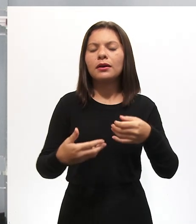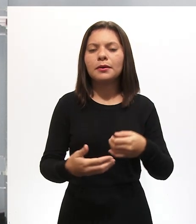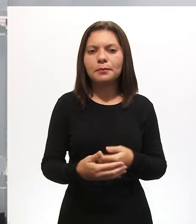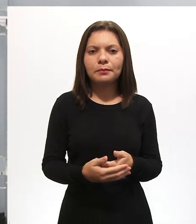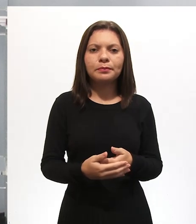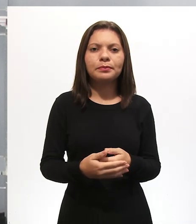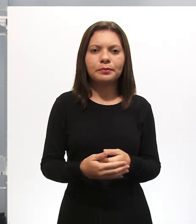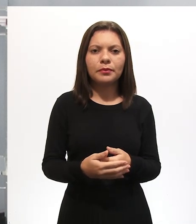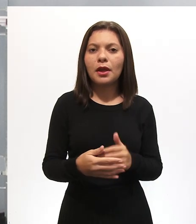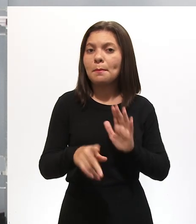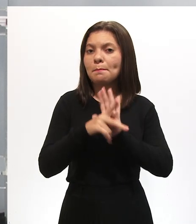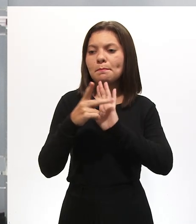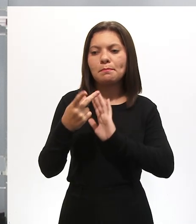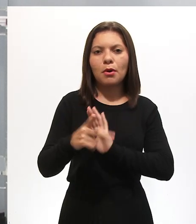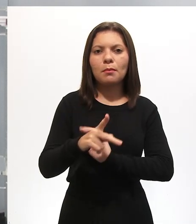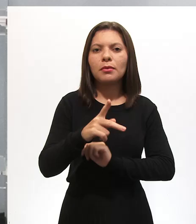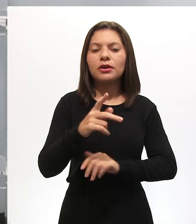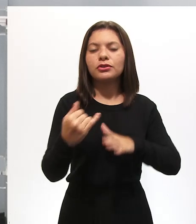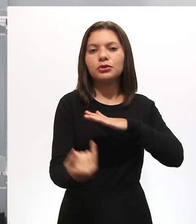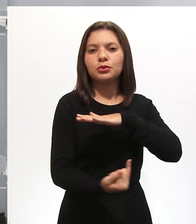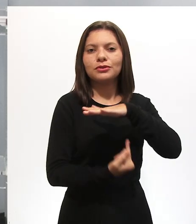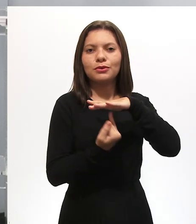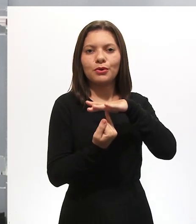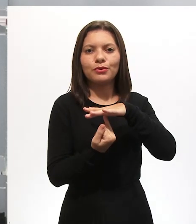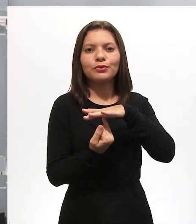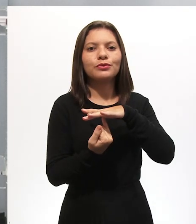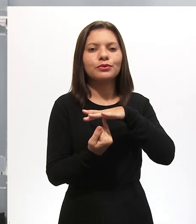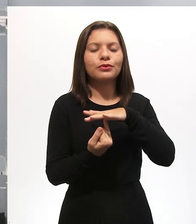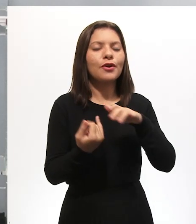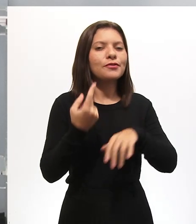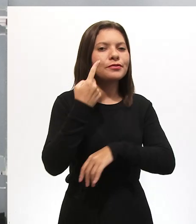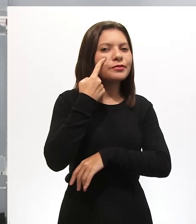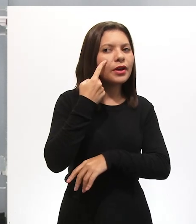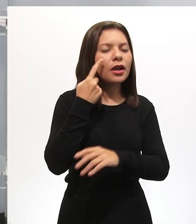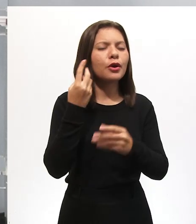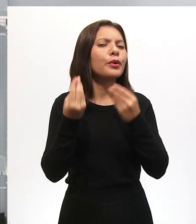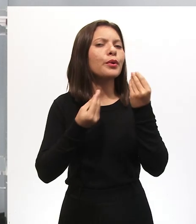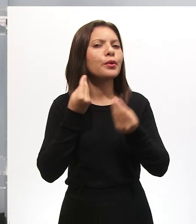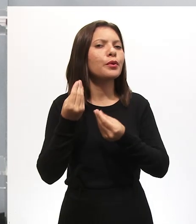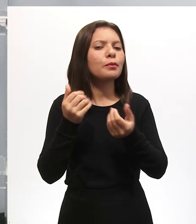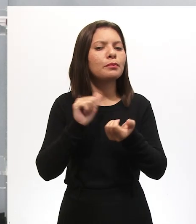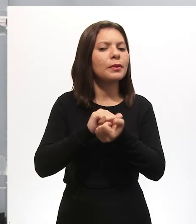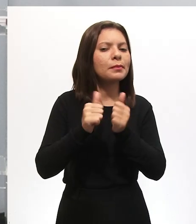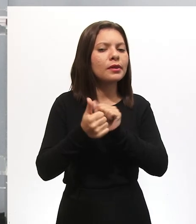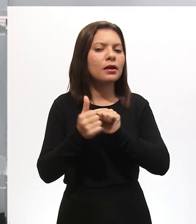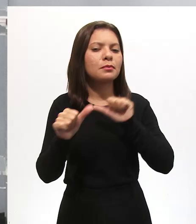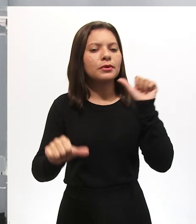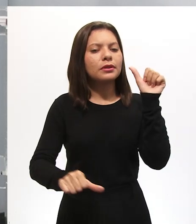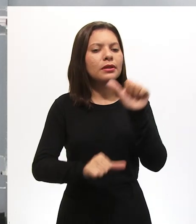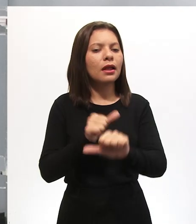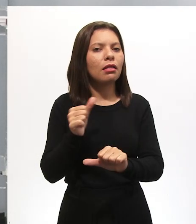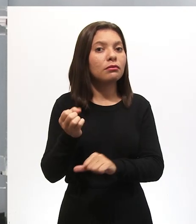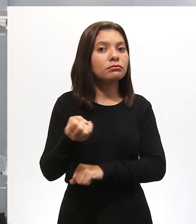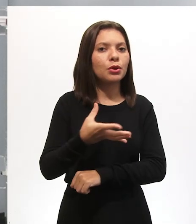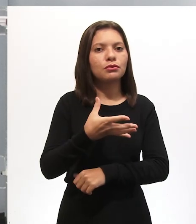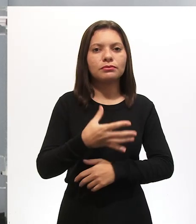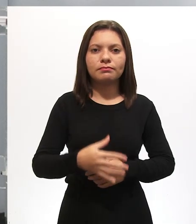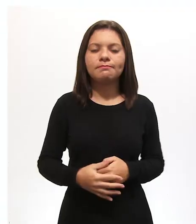mostrar para as instituições como elas vão se adaptar a essa mudança.